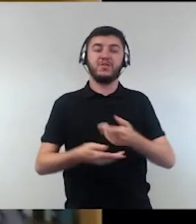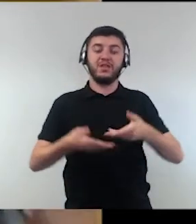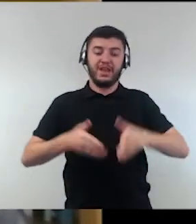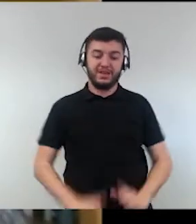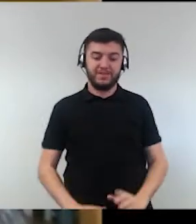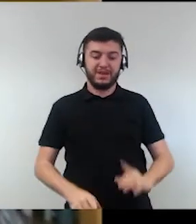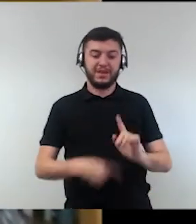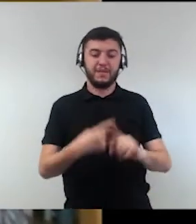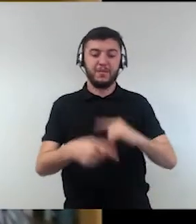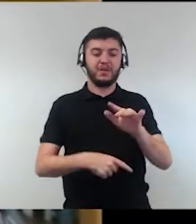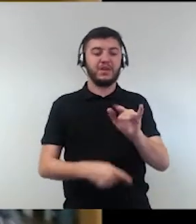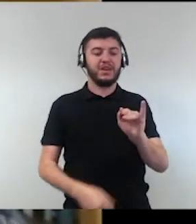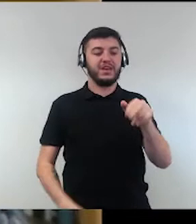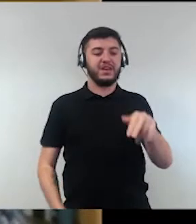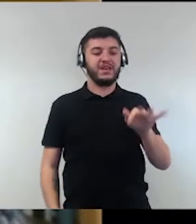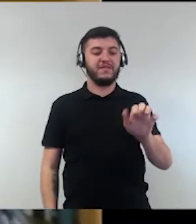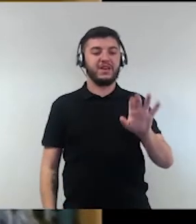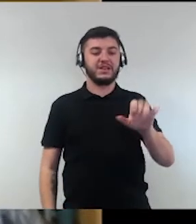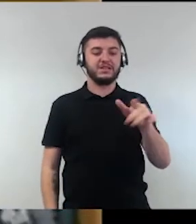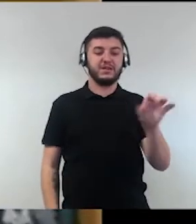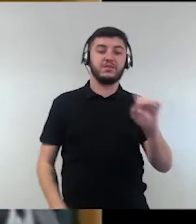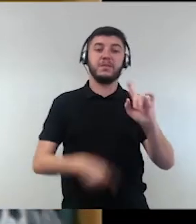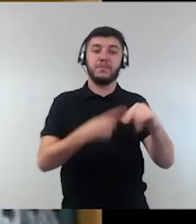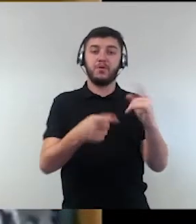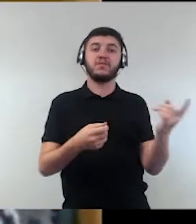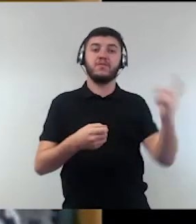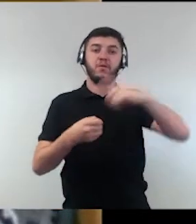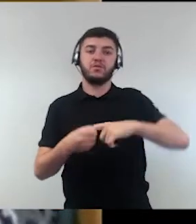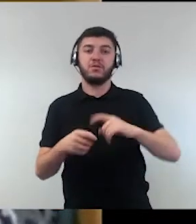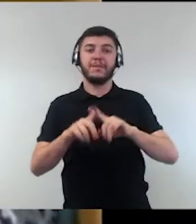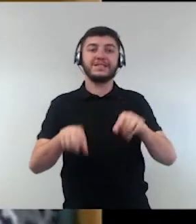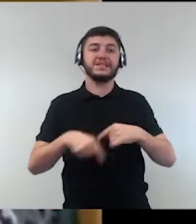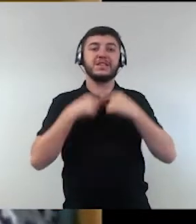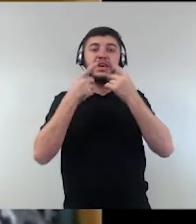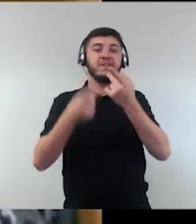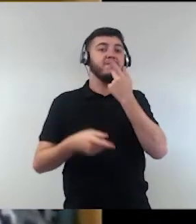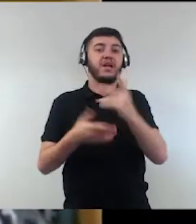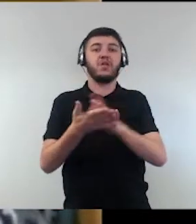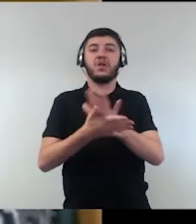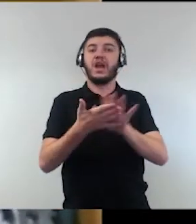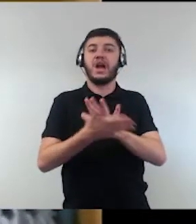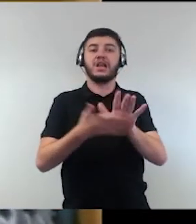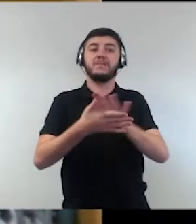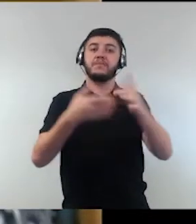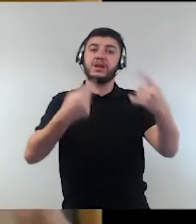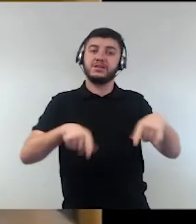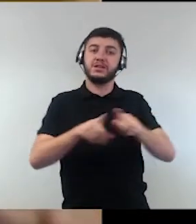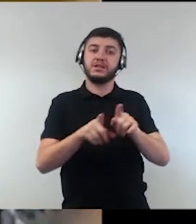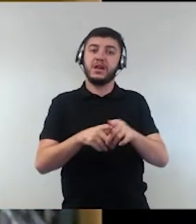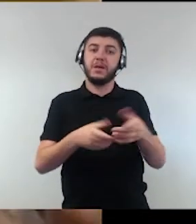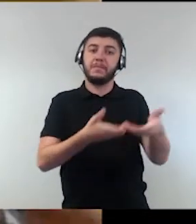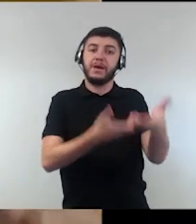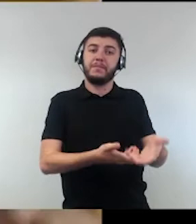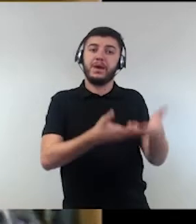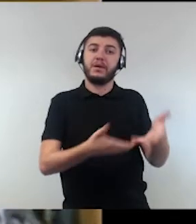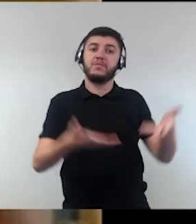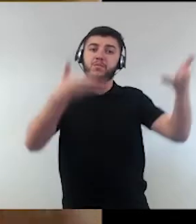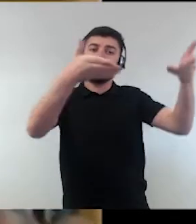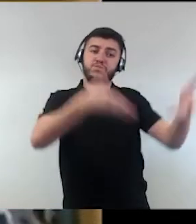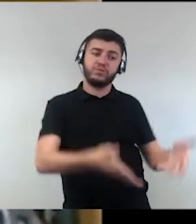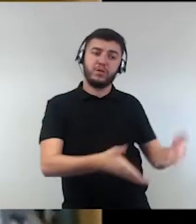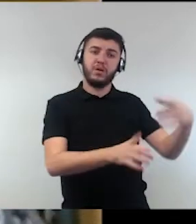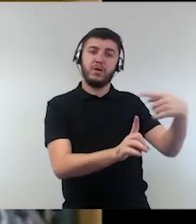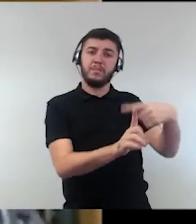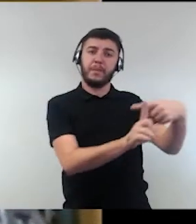para ela, segundo ela me informou, que precisava enterrar o corpinho. E eles narravam